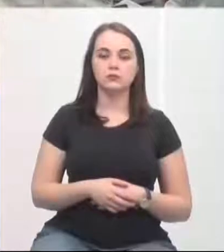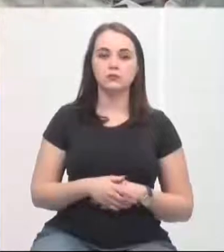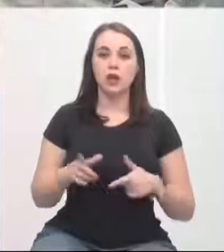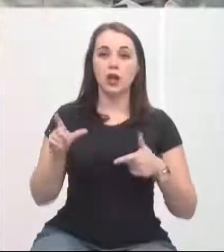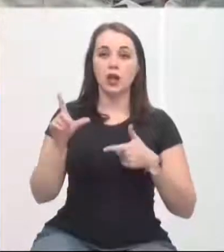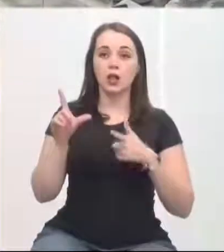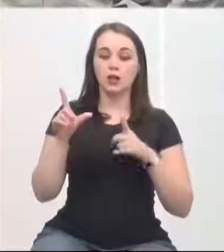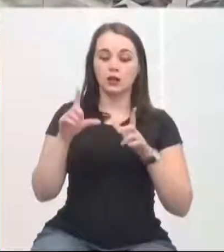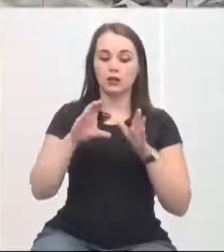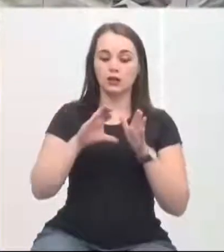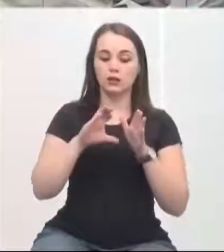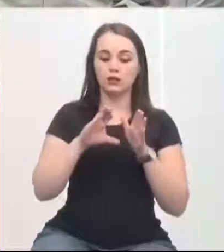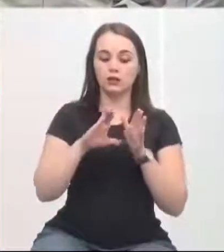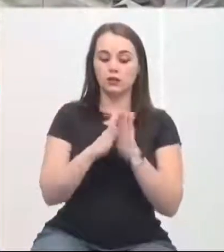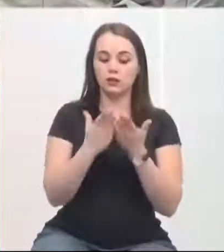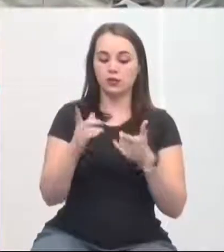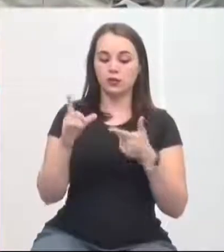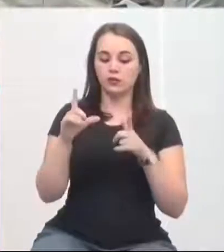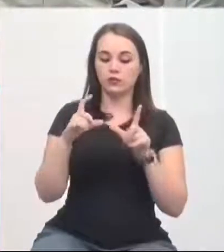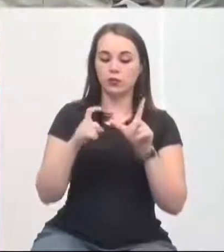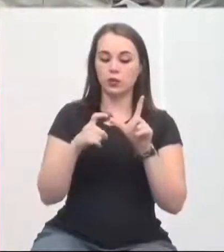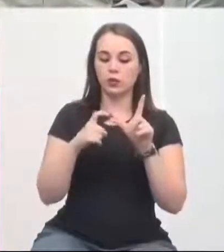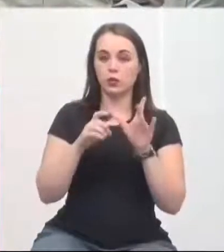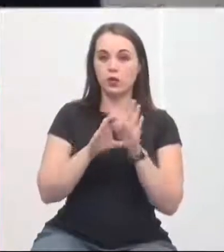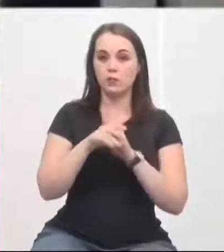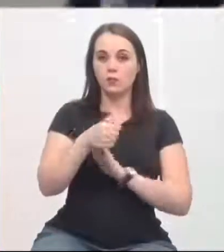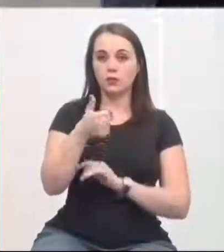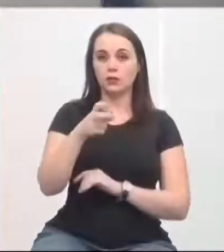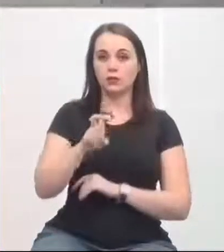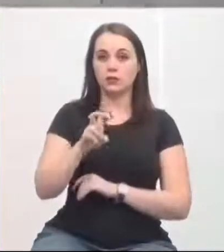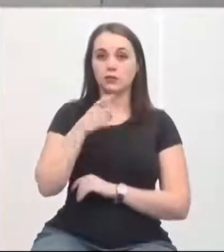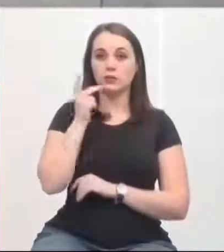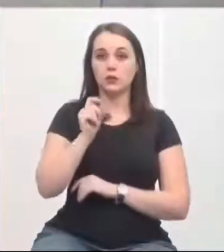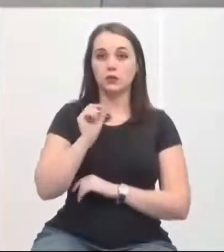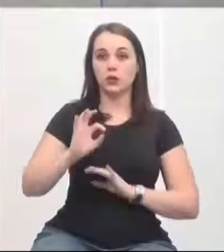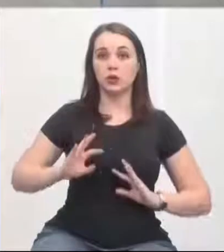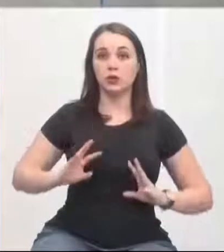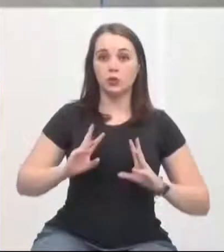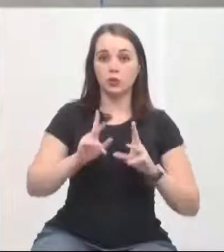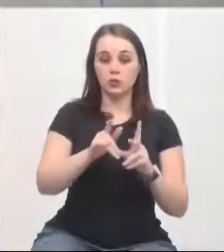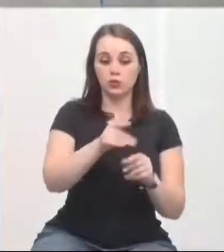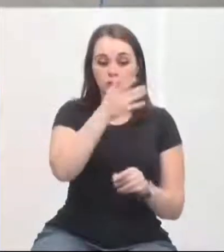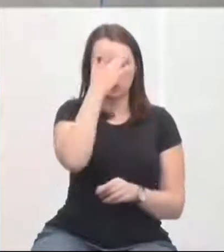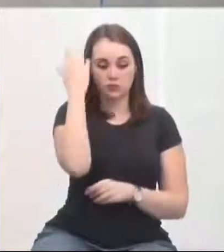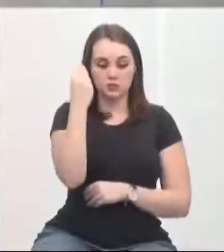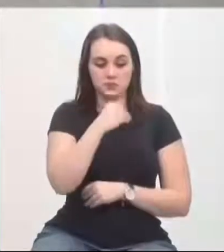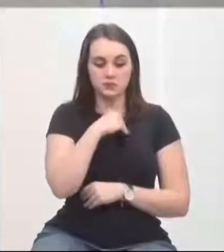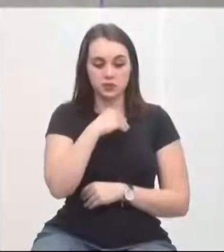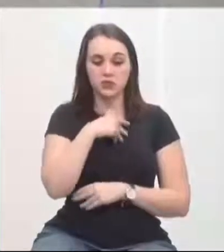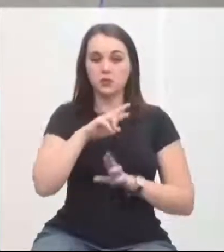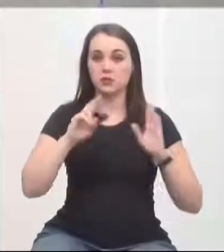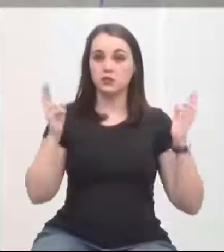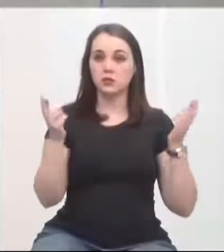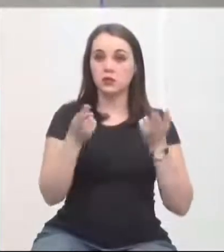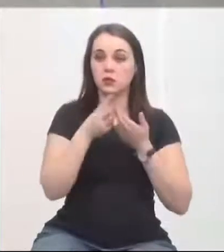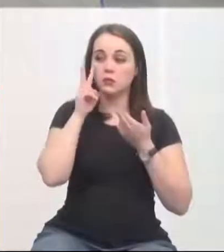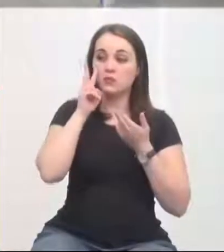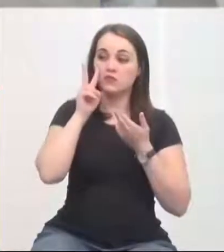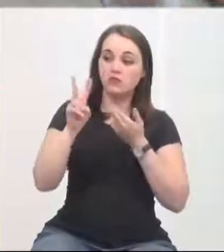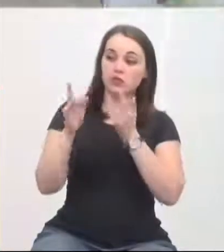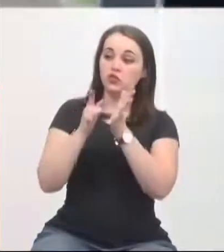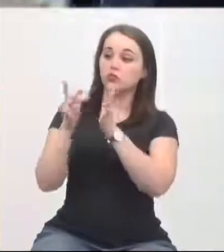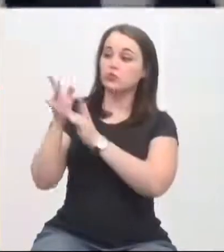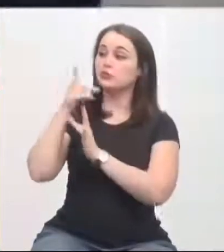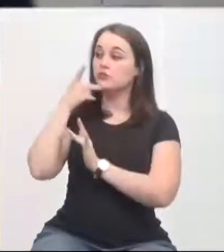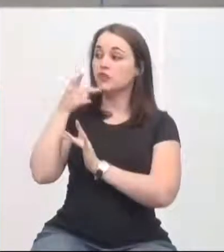Lucas, capítulo 15. Todos os publicanos e pecadores estavam se reunindo para ouvi-lo,